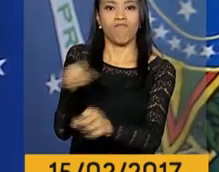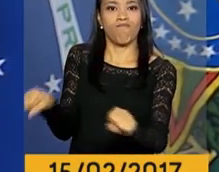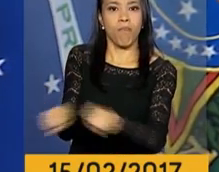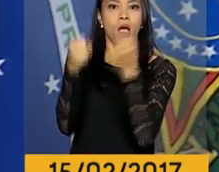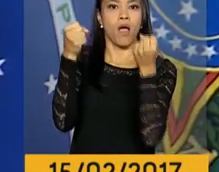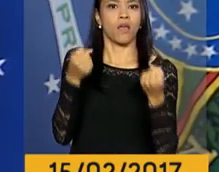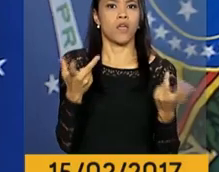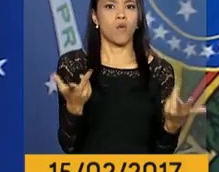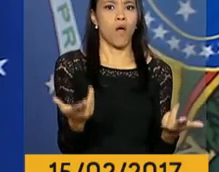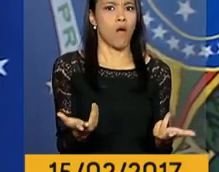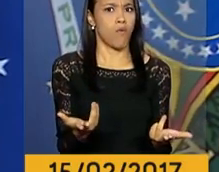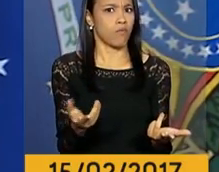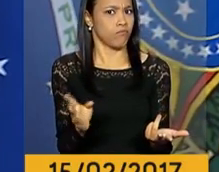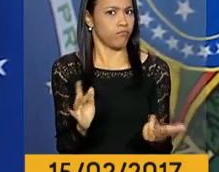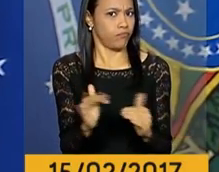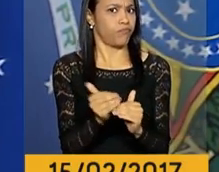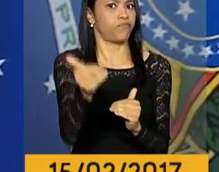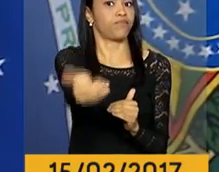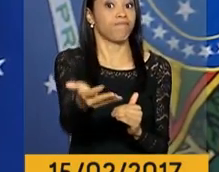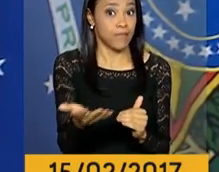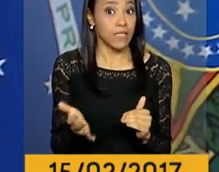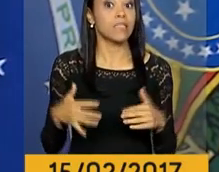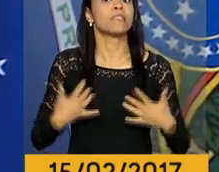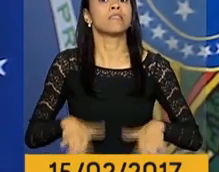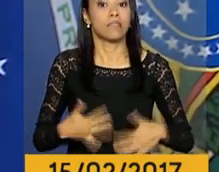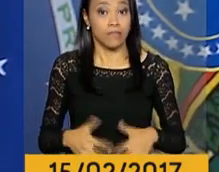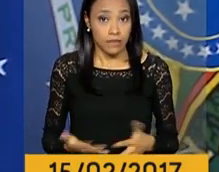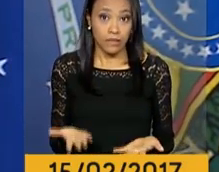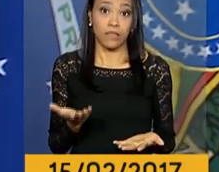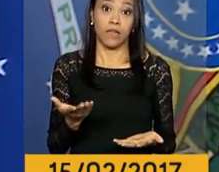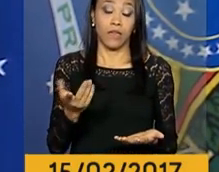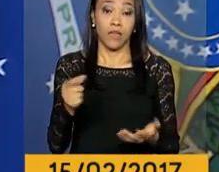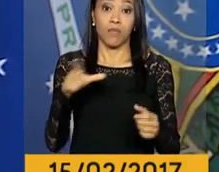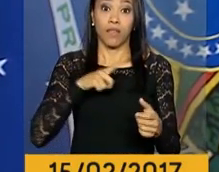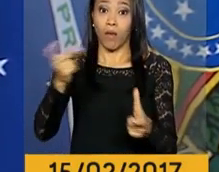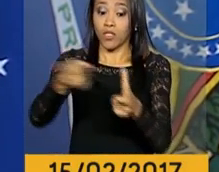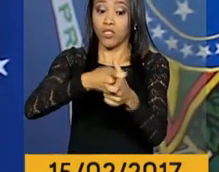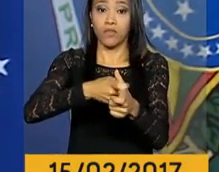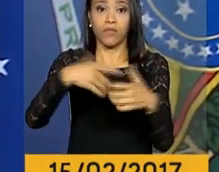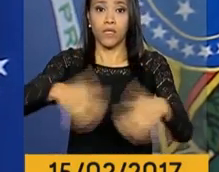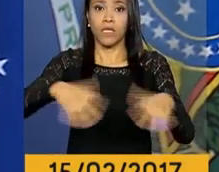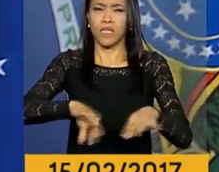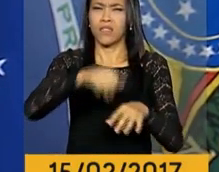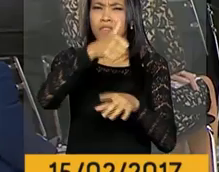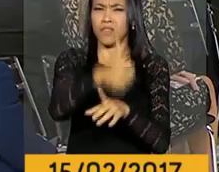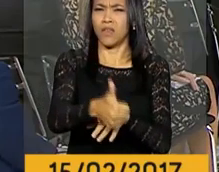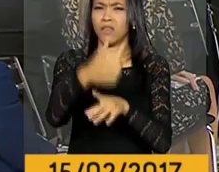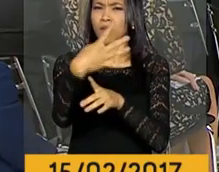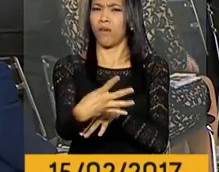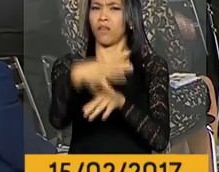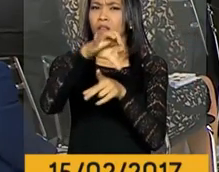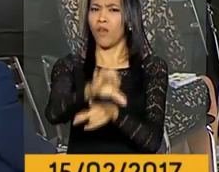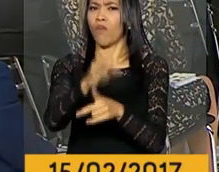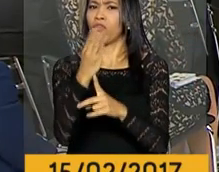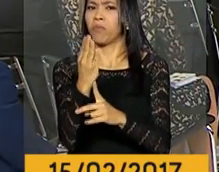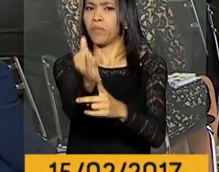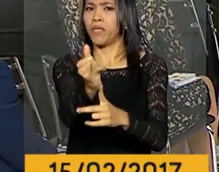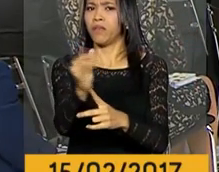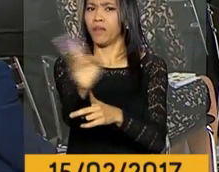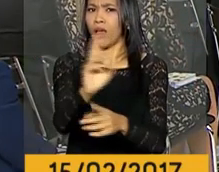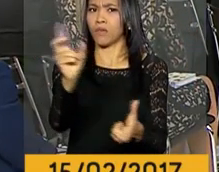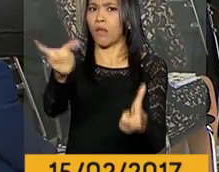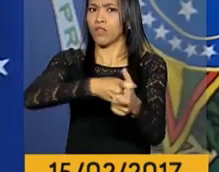hoje, reitero aqui aqueles que todos sabemos, o déficit da previdência neste ano foi cerca de R9 bilhões deais,